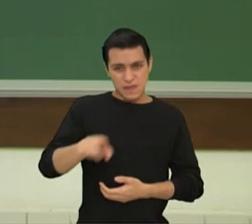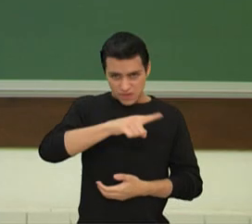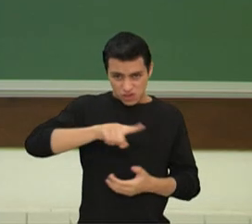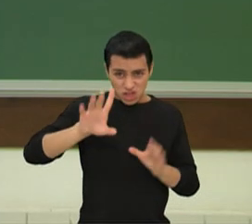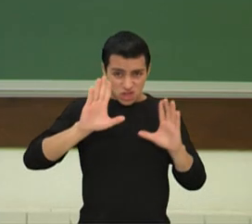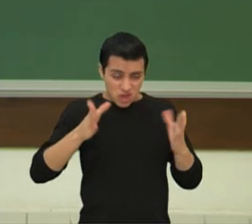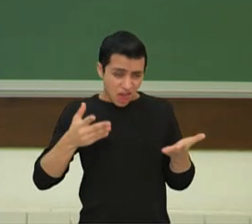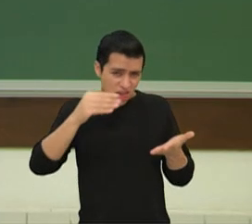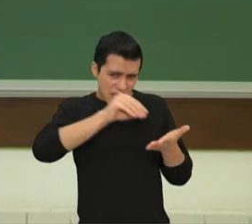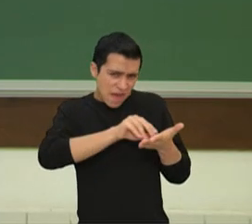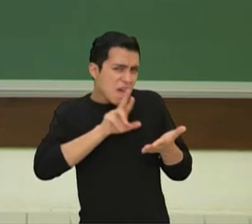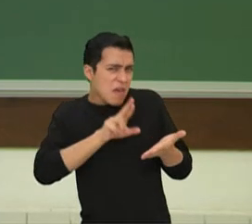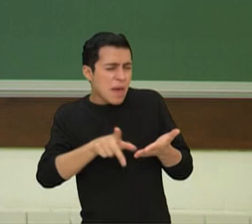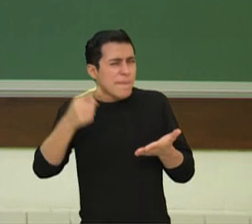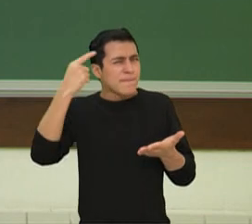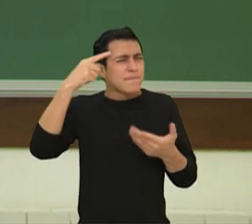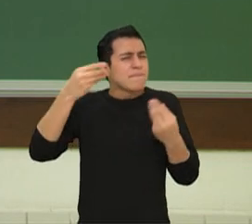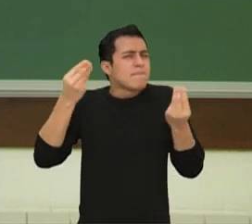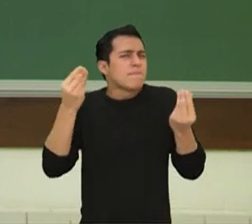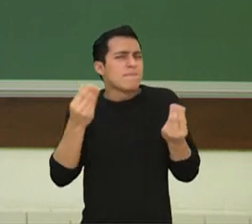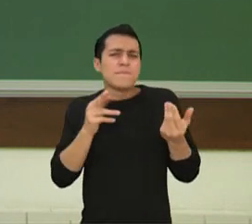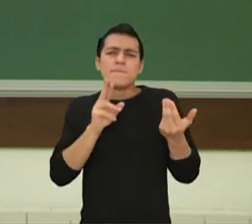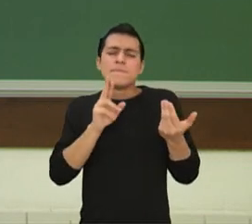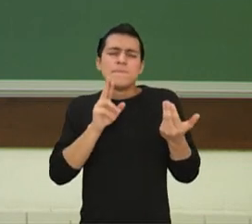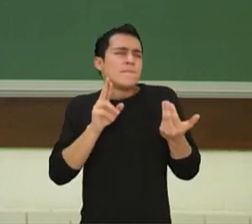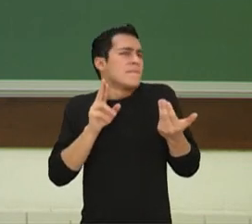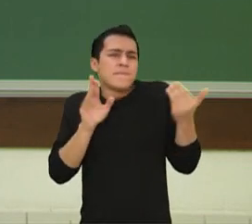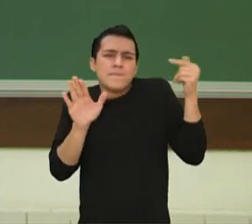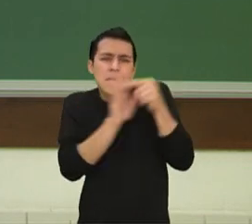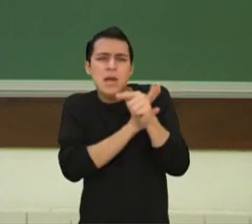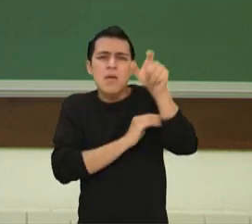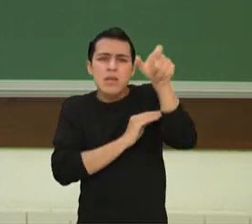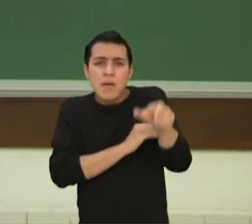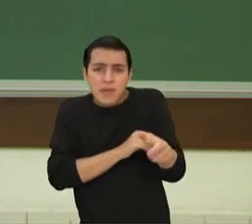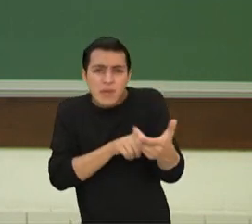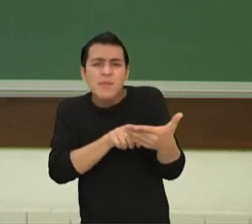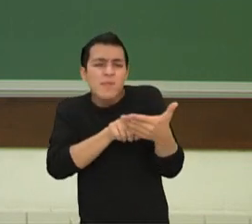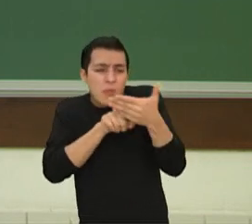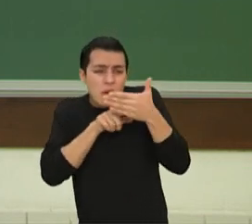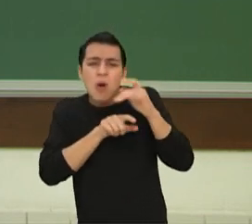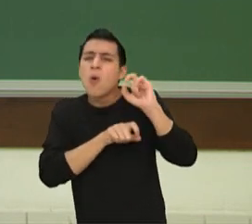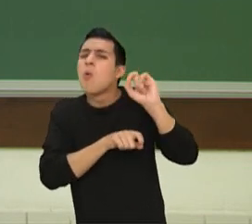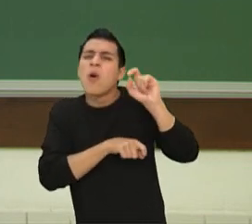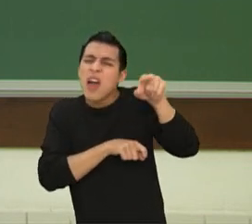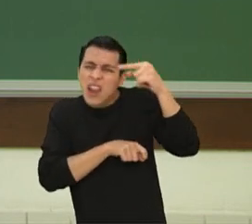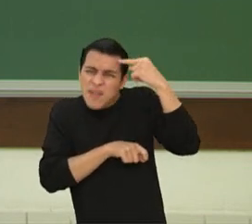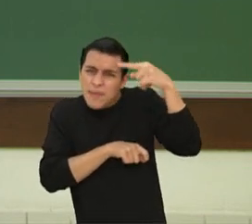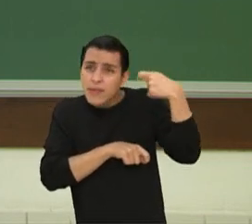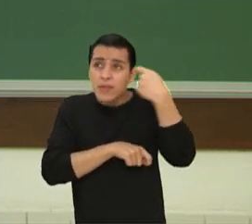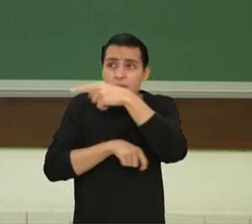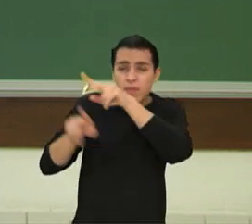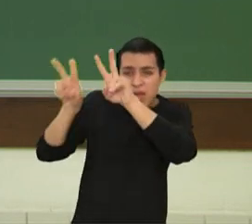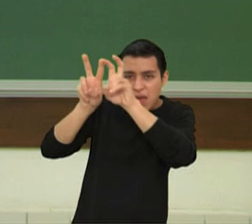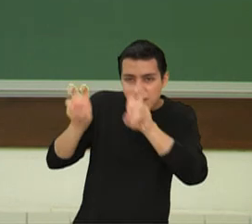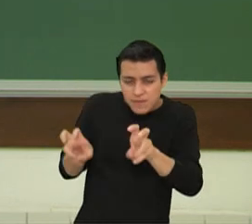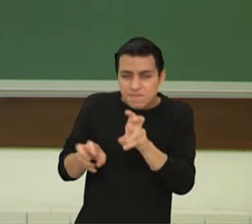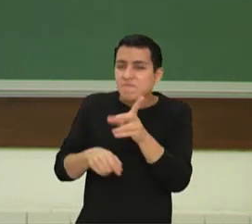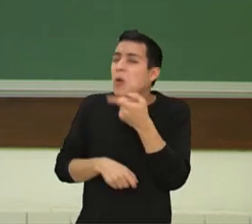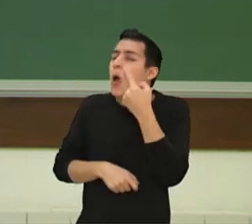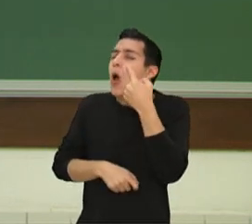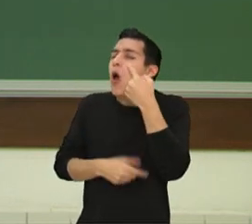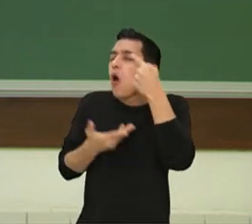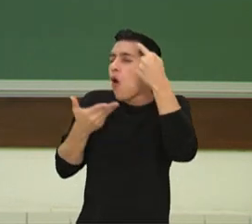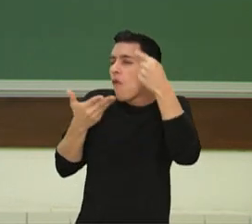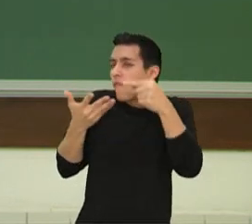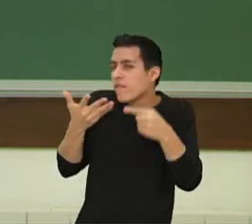Anotou sua resposta? Pensou em uma pergunta que a pessoa tenha que demonstrar realmente o que ela pensa sobre esse assunto? Confira comigo